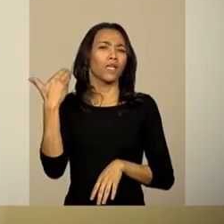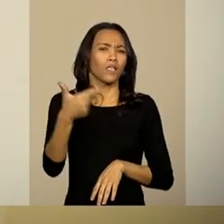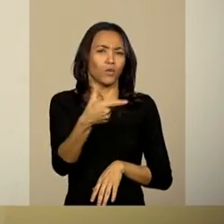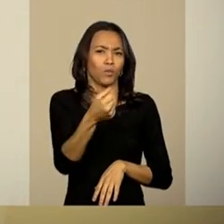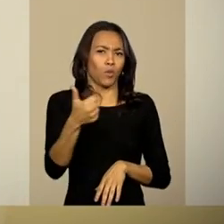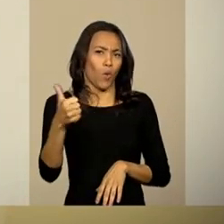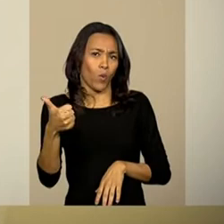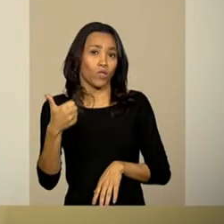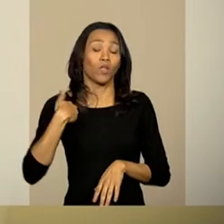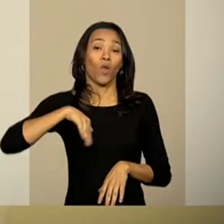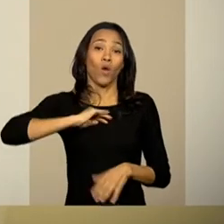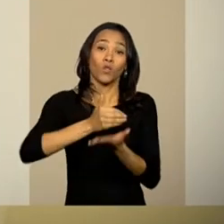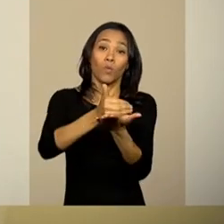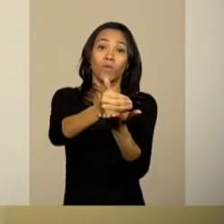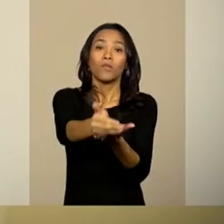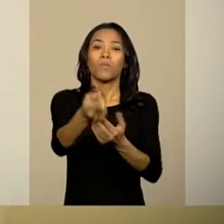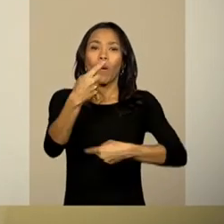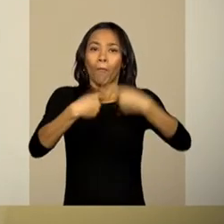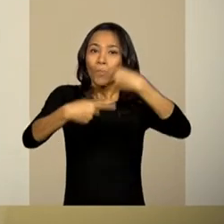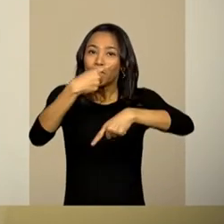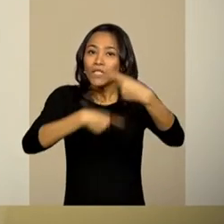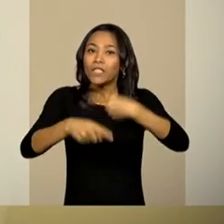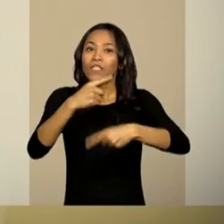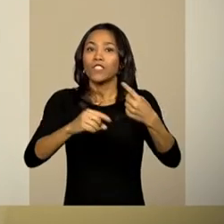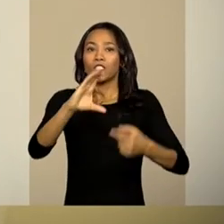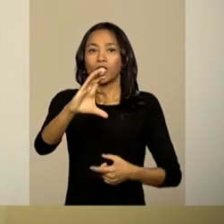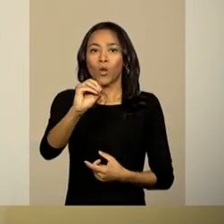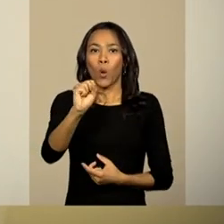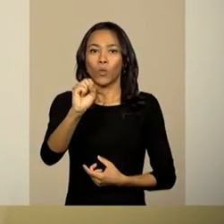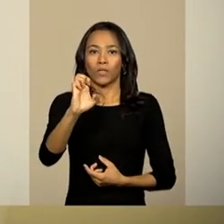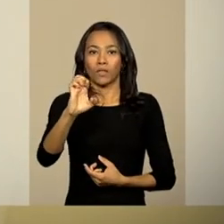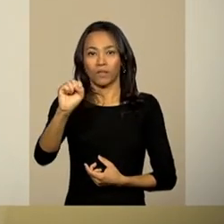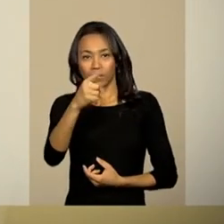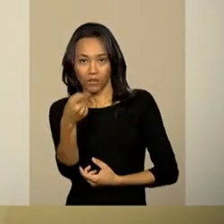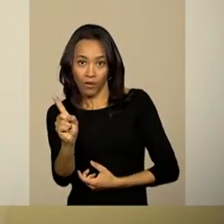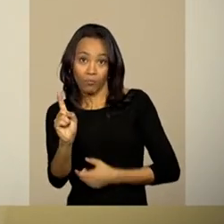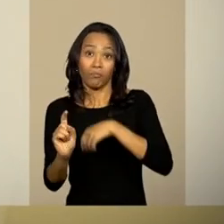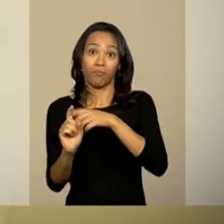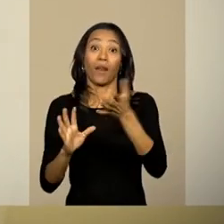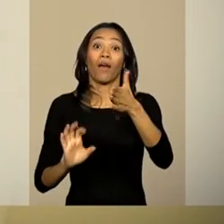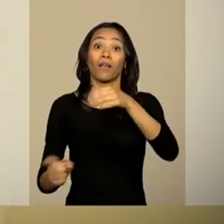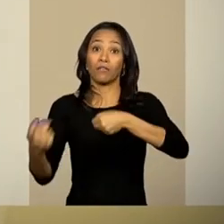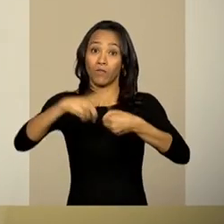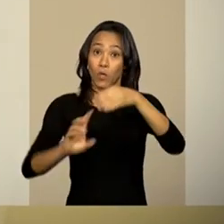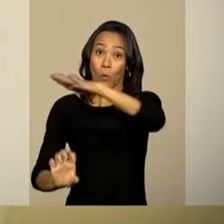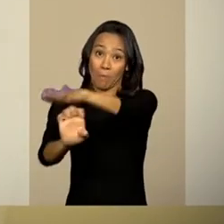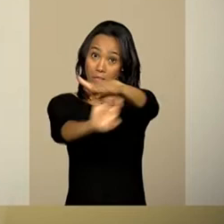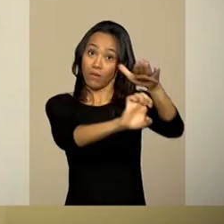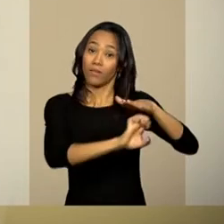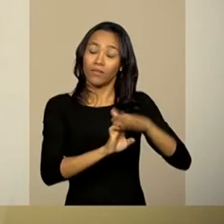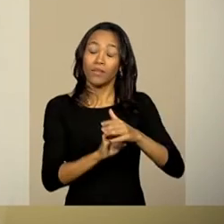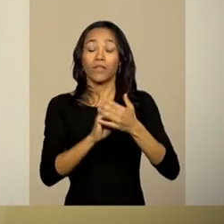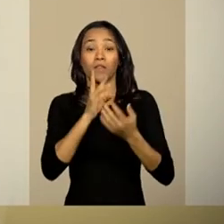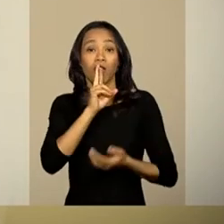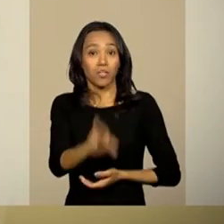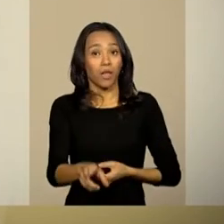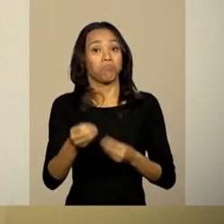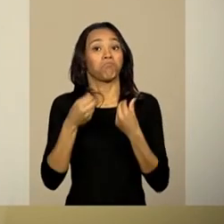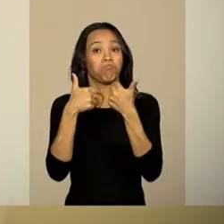2011, nós iniciamos uma política de concessão de nossos aeroportos que tem gerado resultados muito